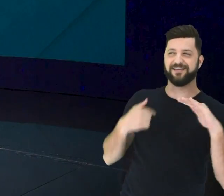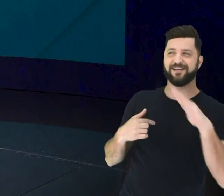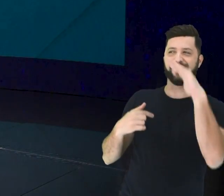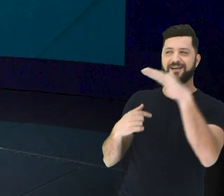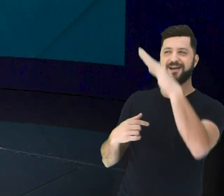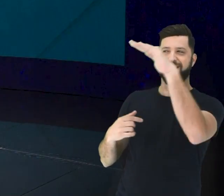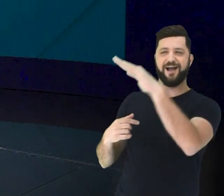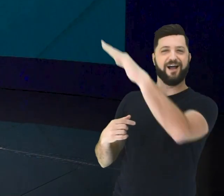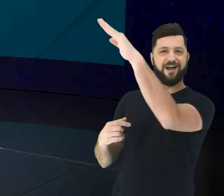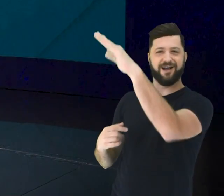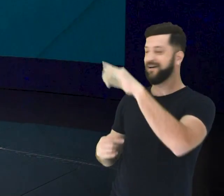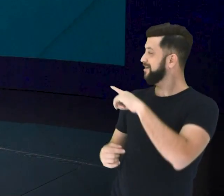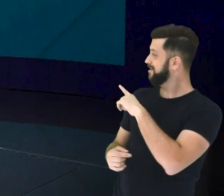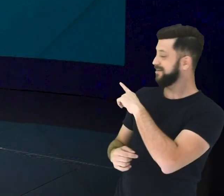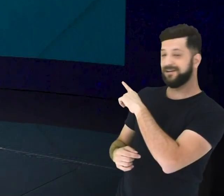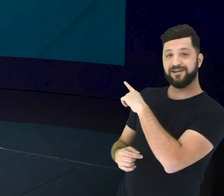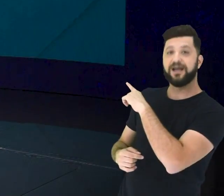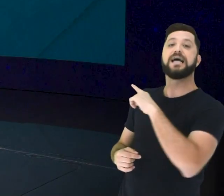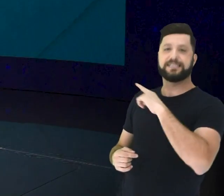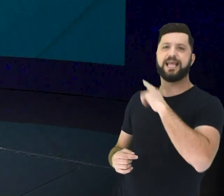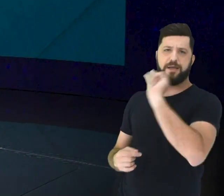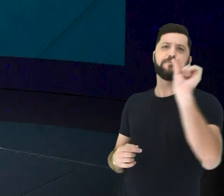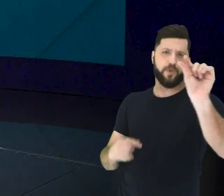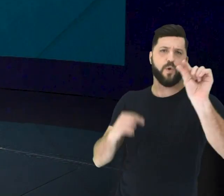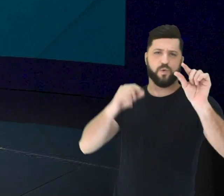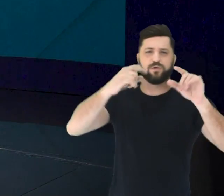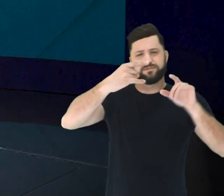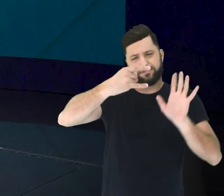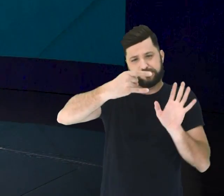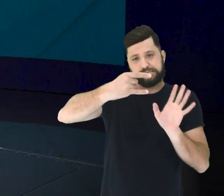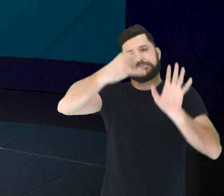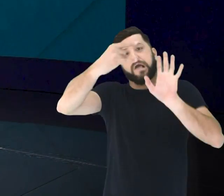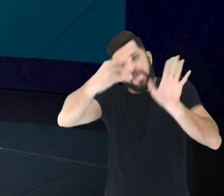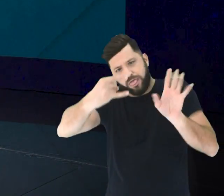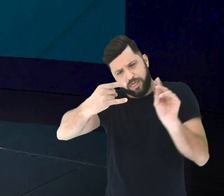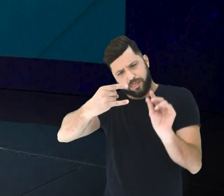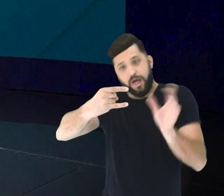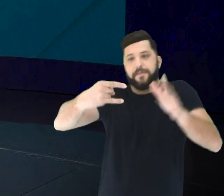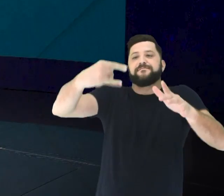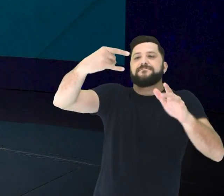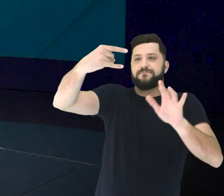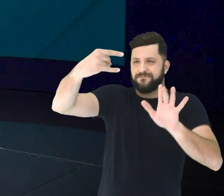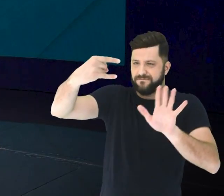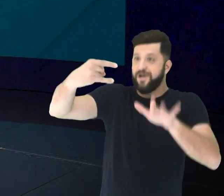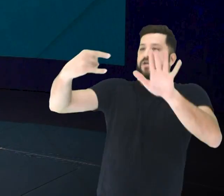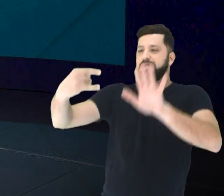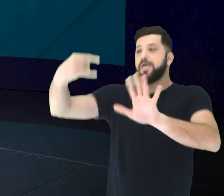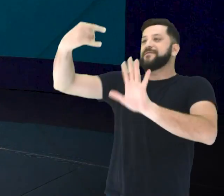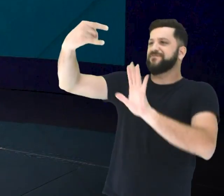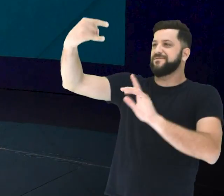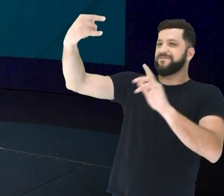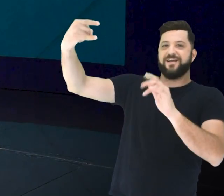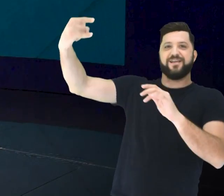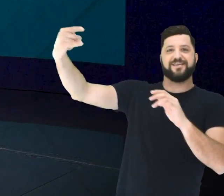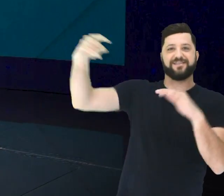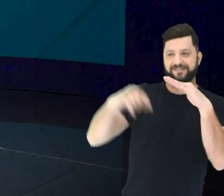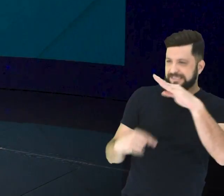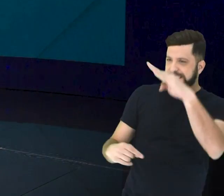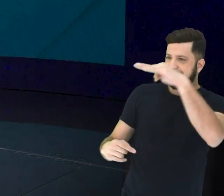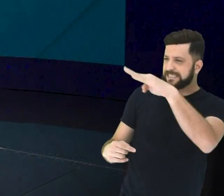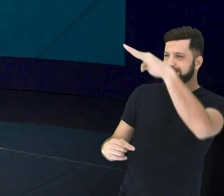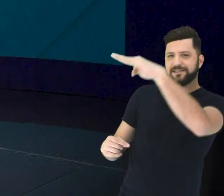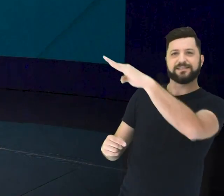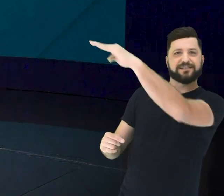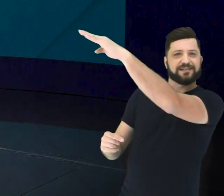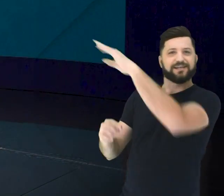algumas barras de indefinição a maioria das Barras são barras de tendência a gente nota que o mercado consegue constituir é a favor da